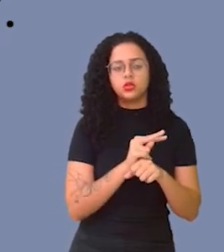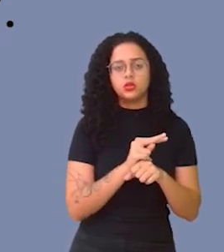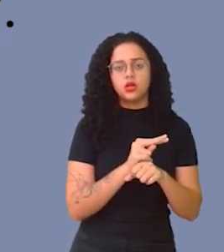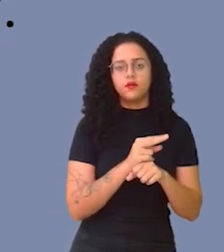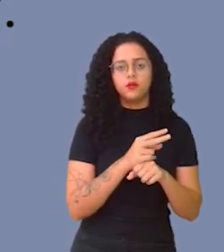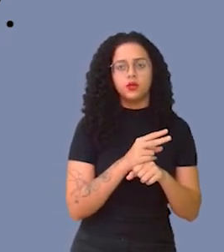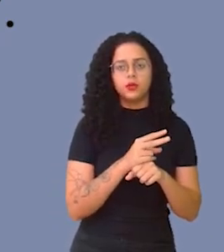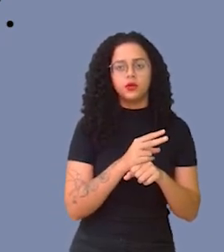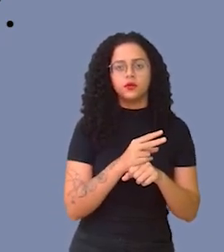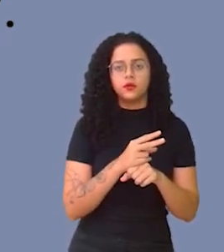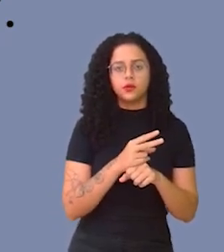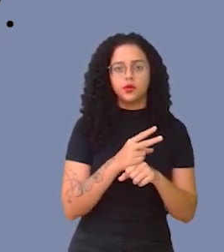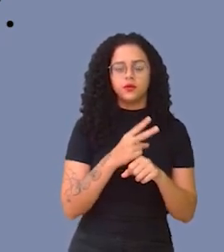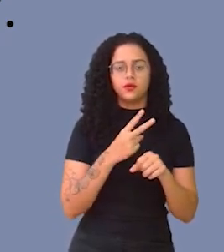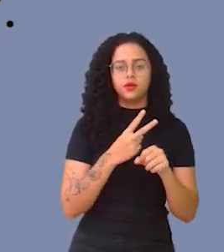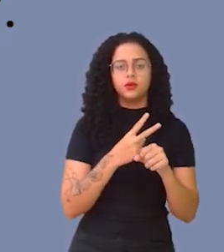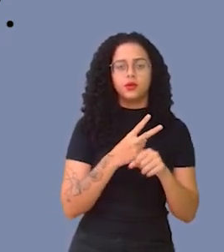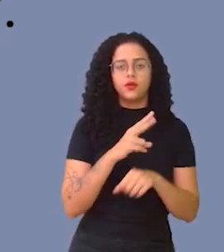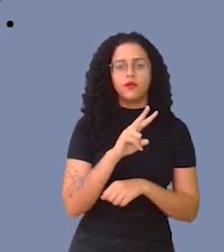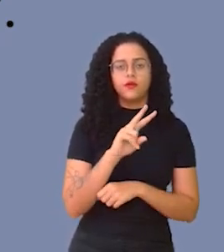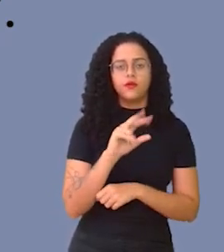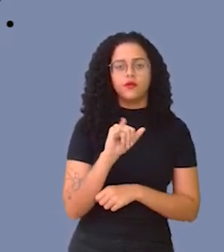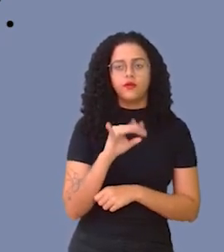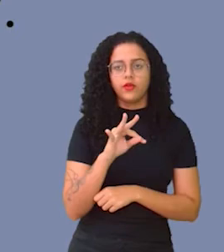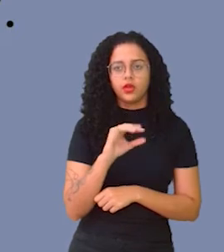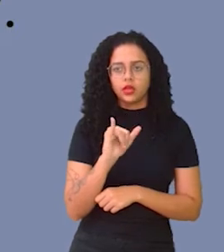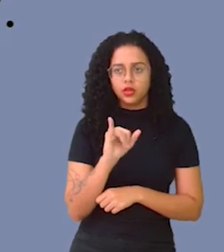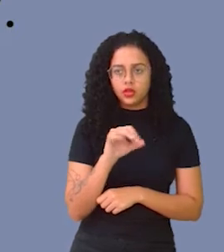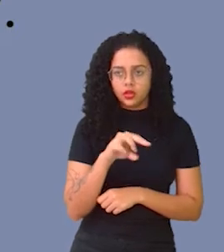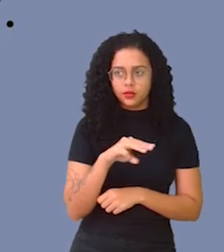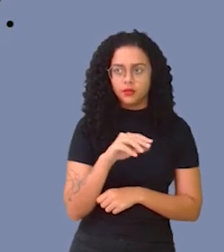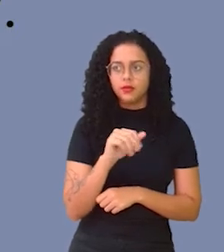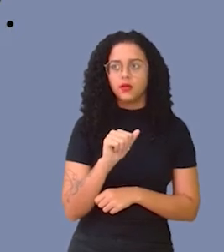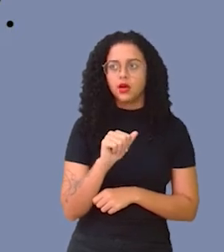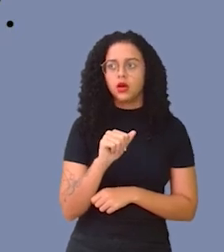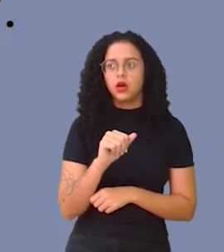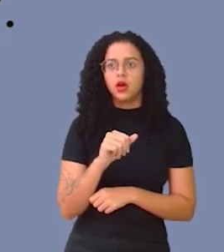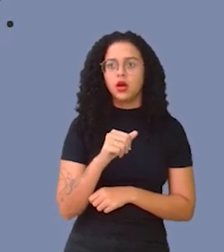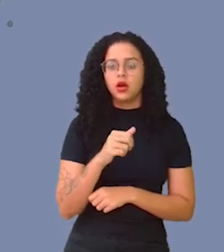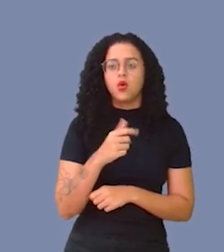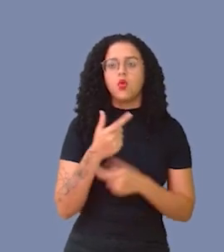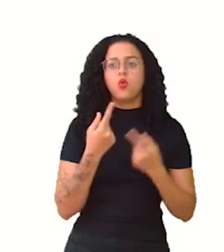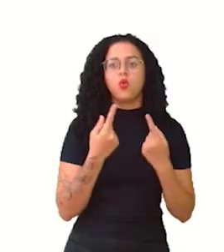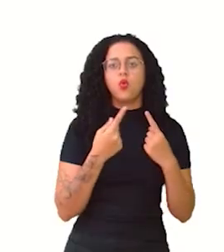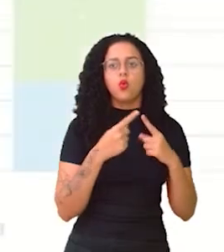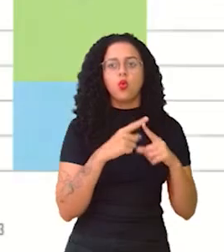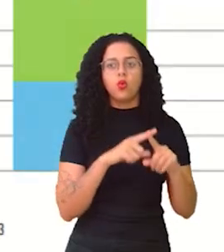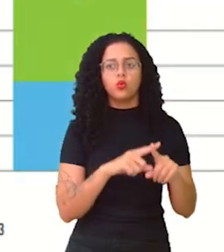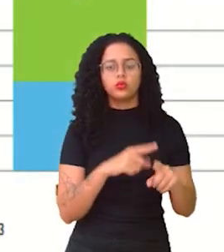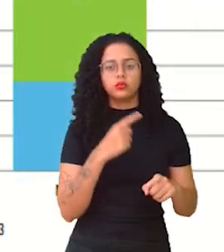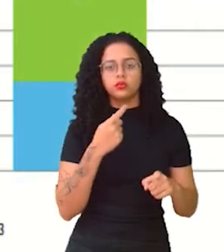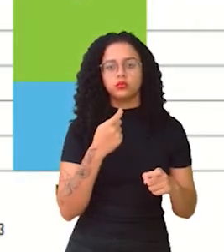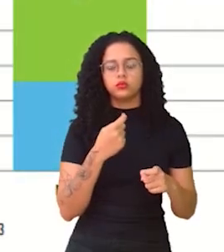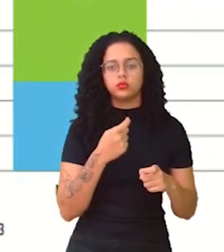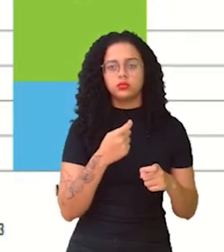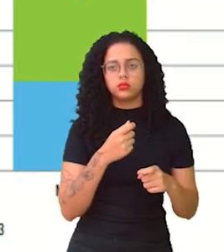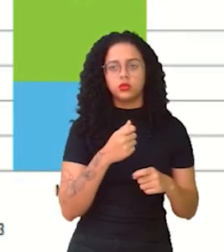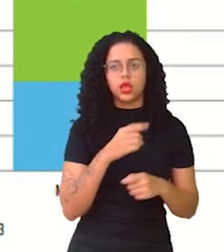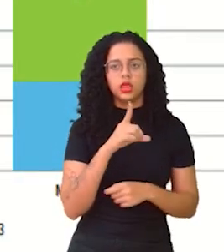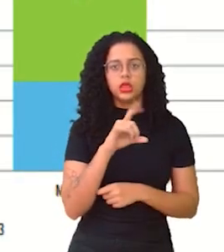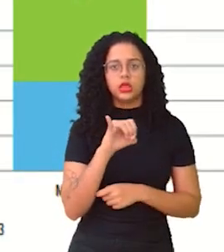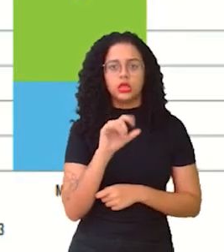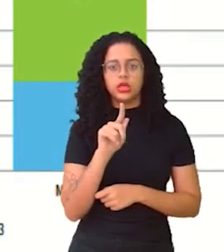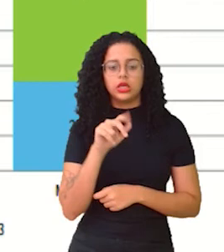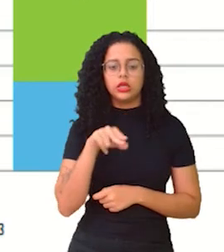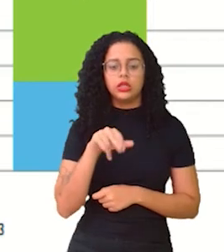dos casos chamados de crime contra a dignidade sexual. Tá? E a gente trouxe aqui, como eu falei